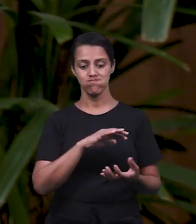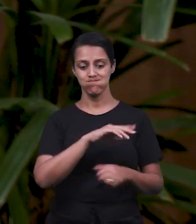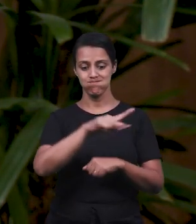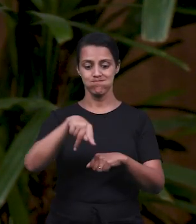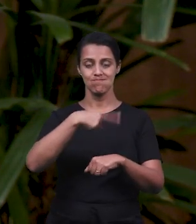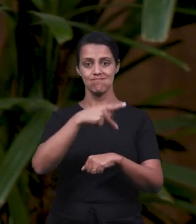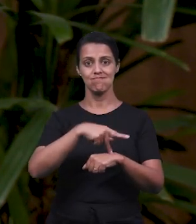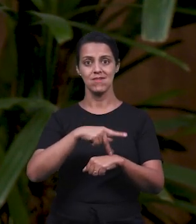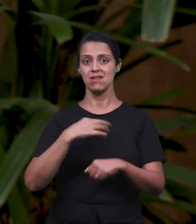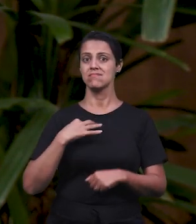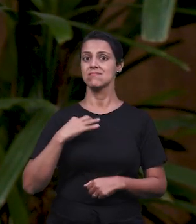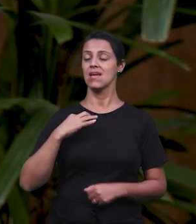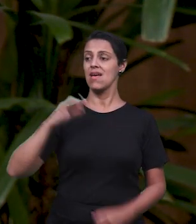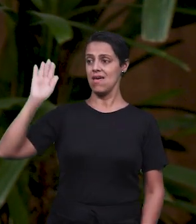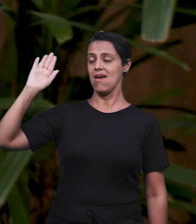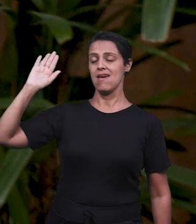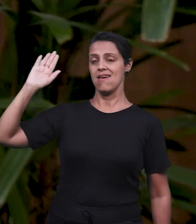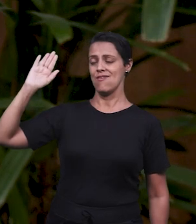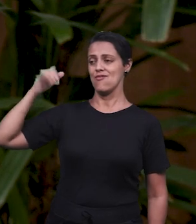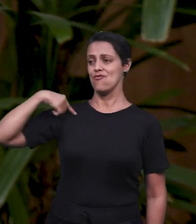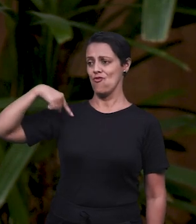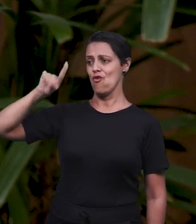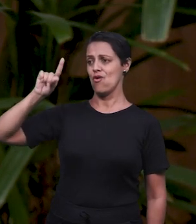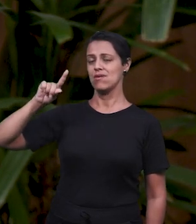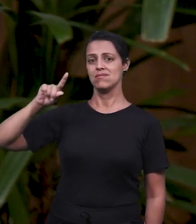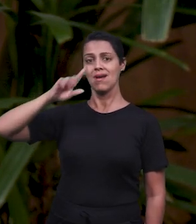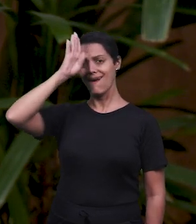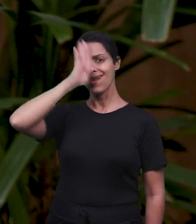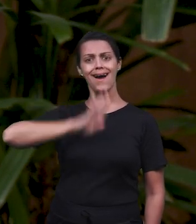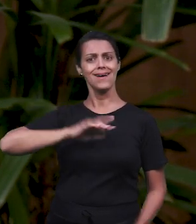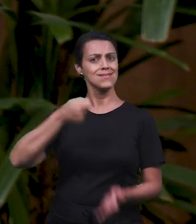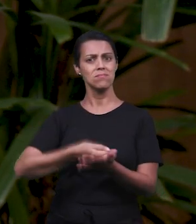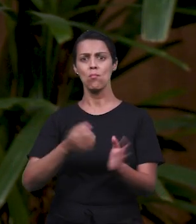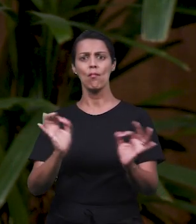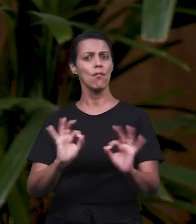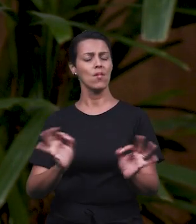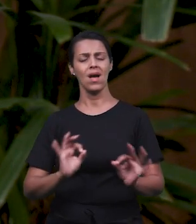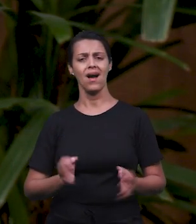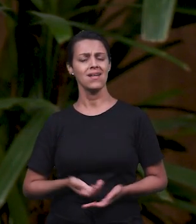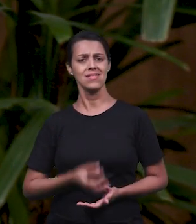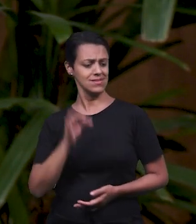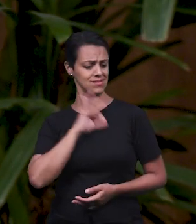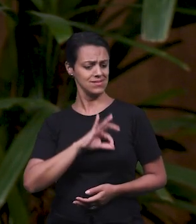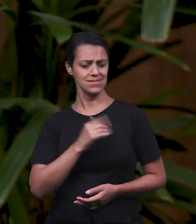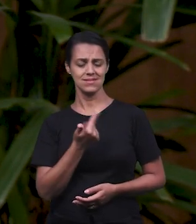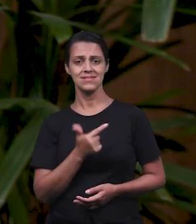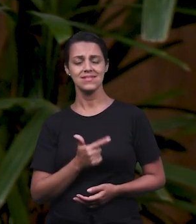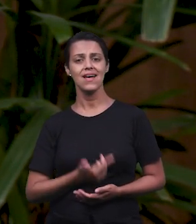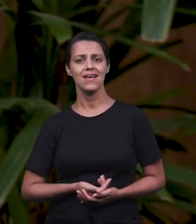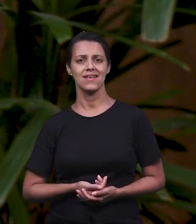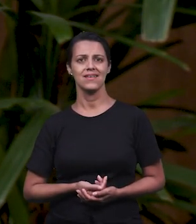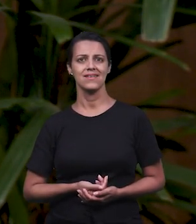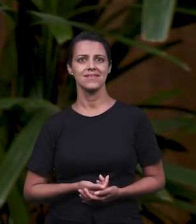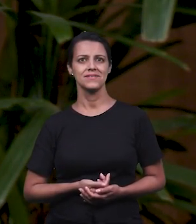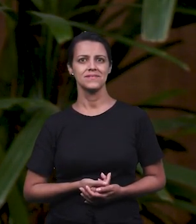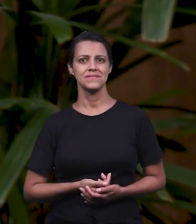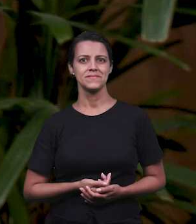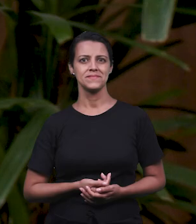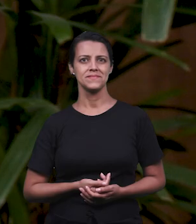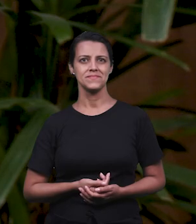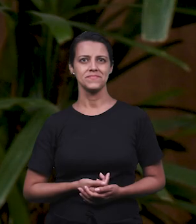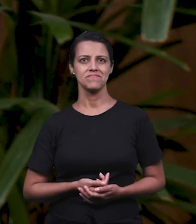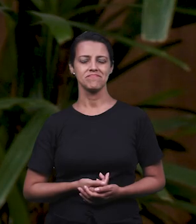se colocam como voluntários para essa atividade. De tal forma que eu tenho dito com o pastor